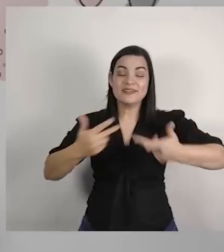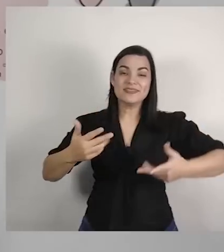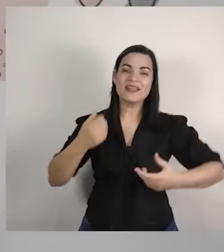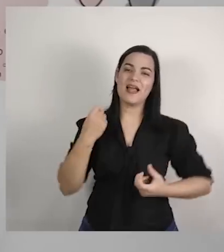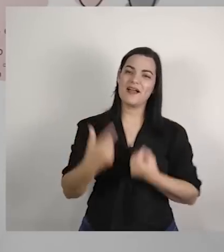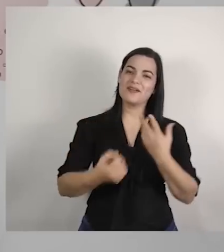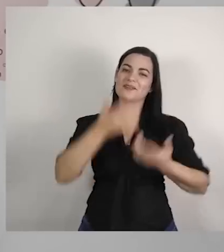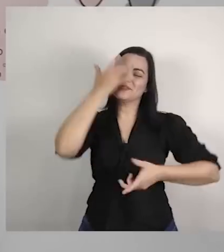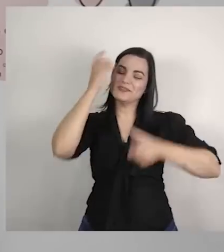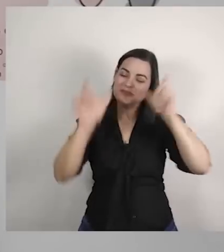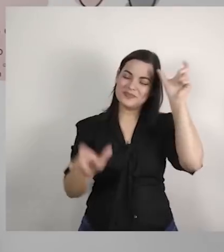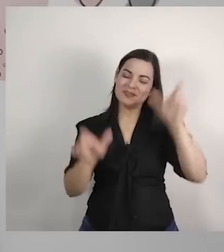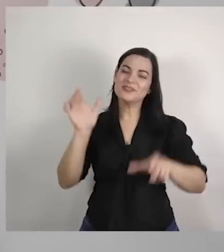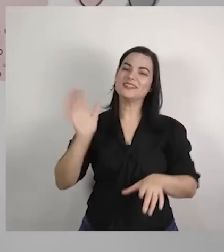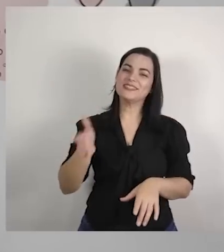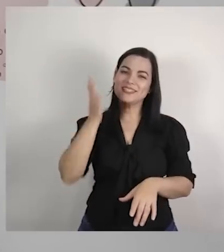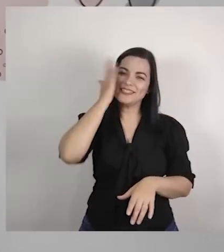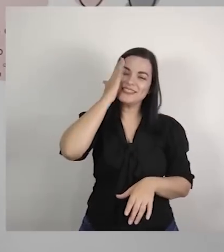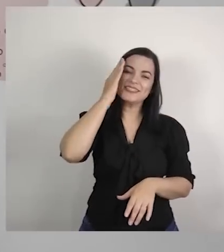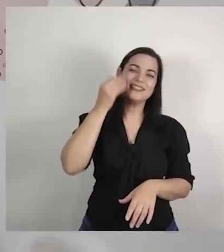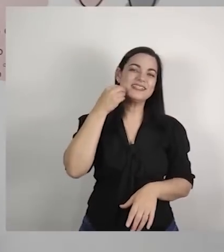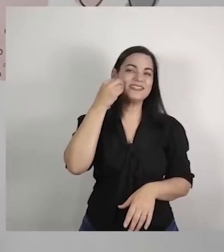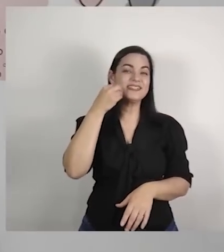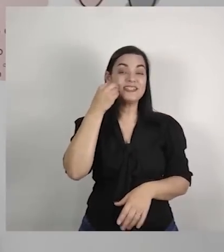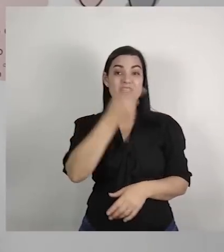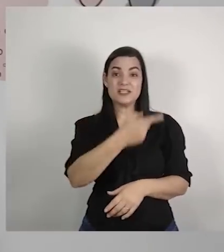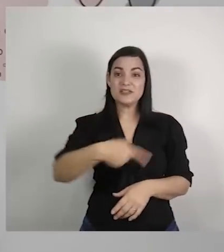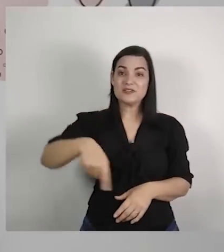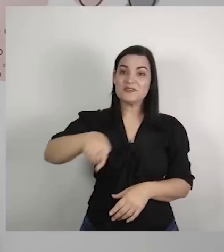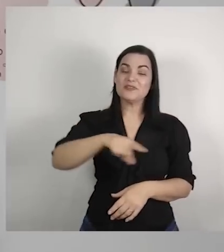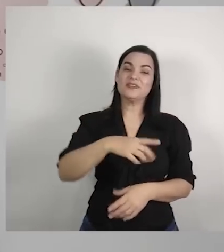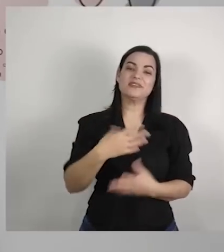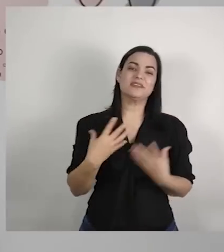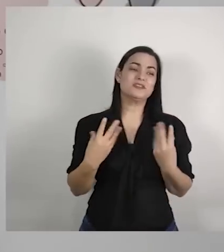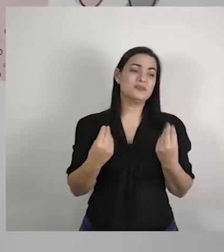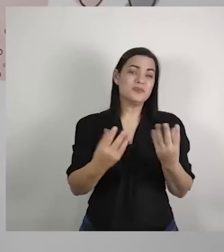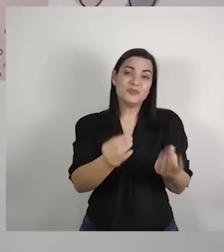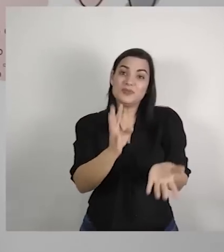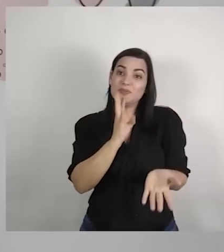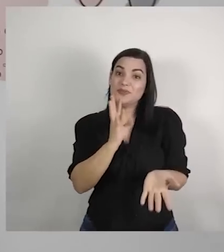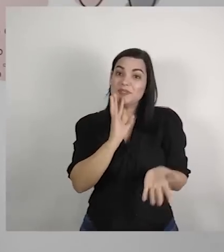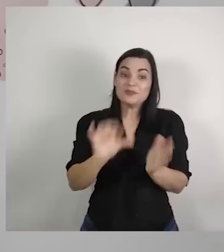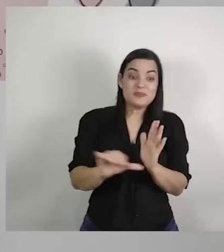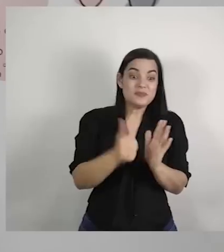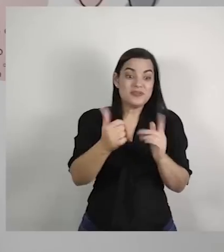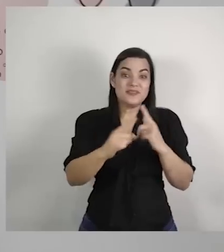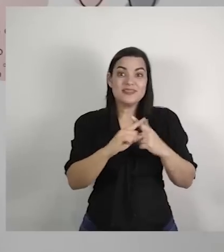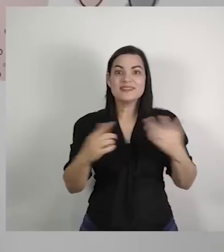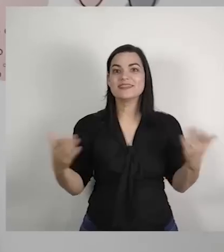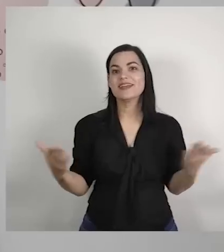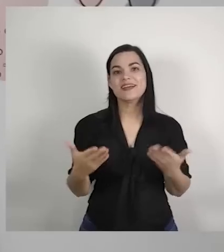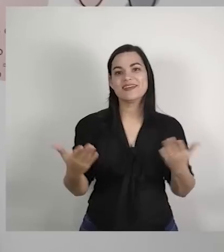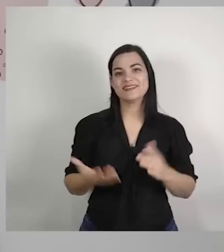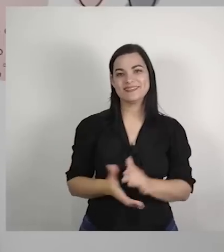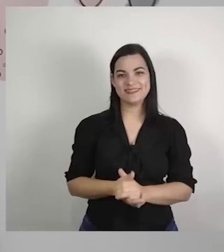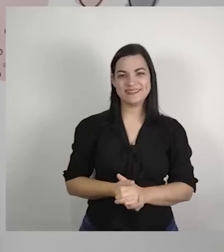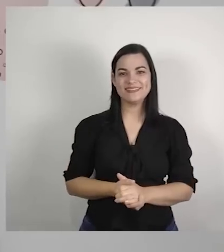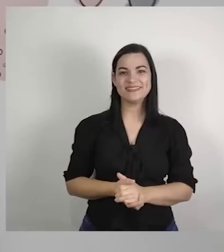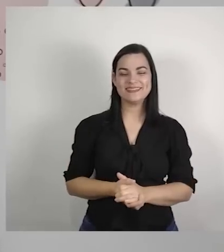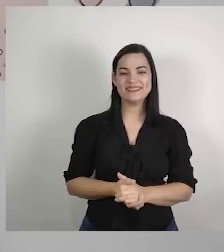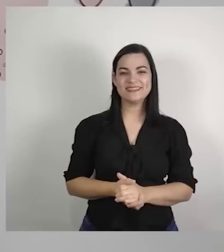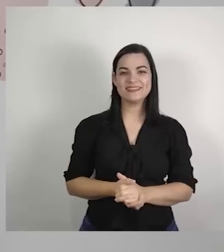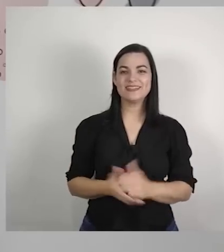pessoas já passaram por essas experiências e muitos de vocês conheceram pela primeira vez alguns